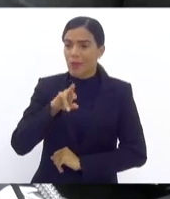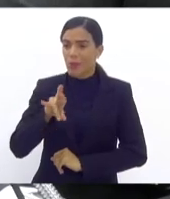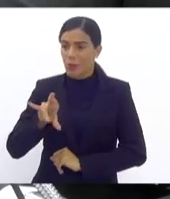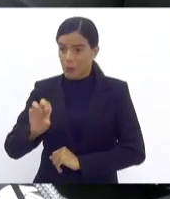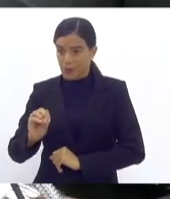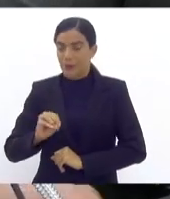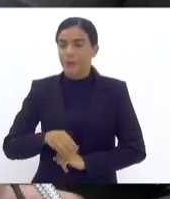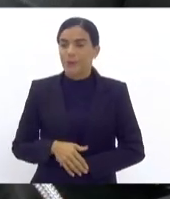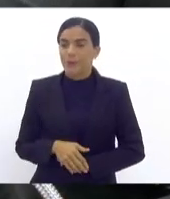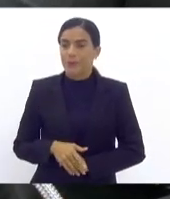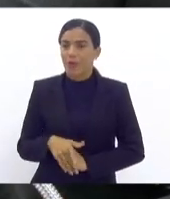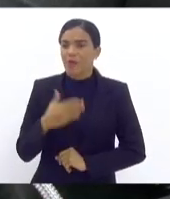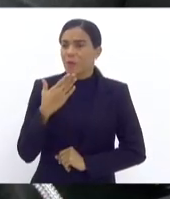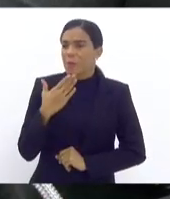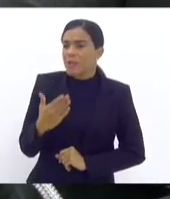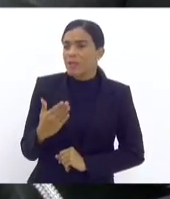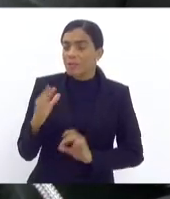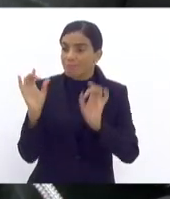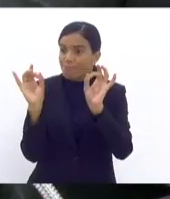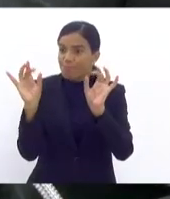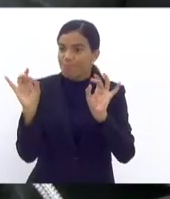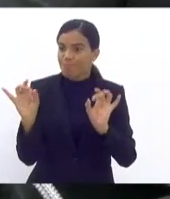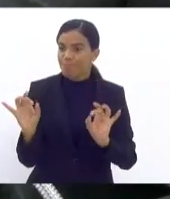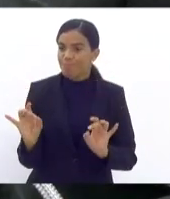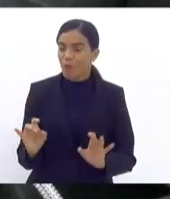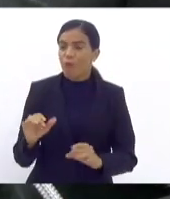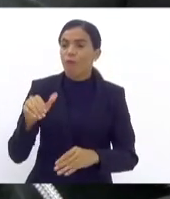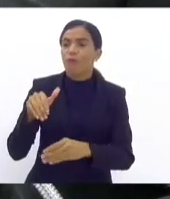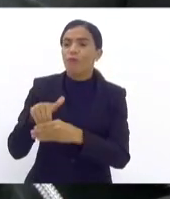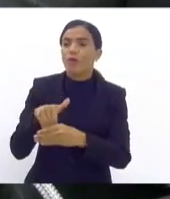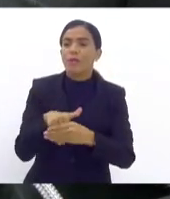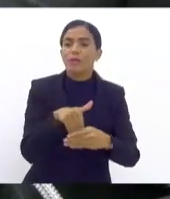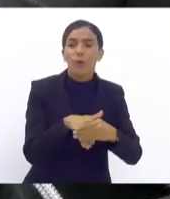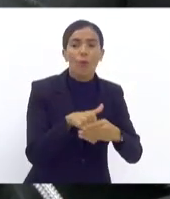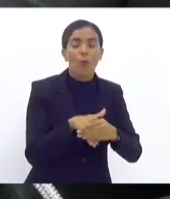aqui, vênia de forma extraordinária, botar em votação a realização